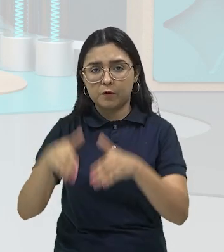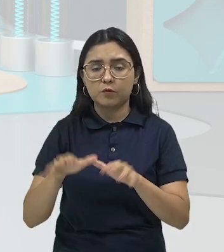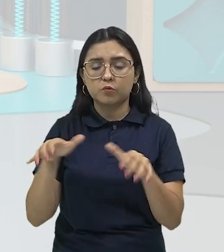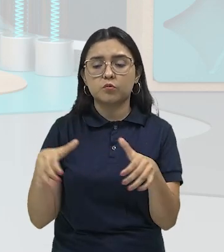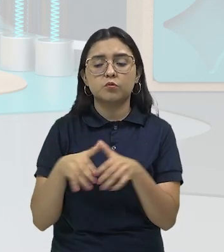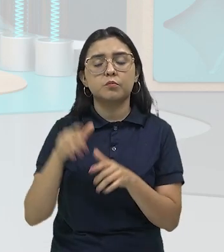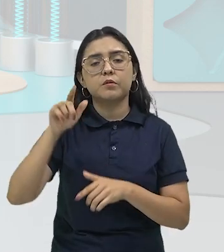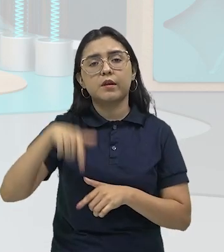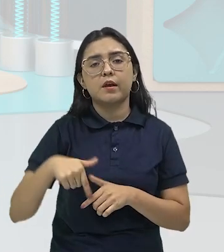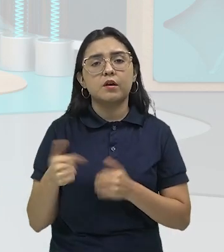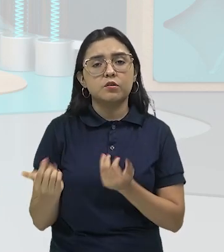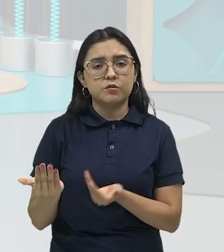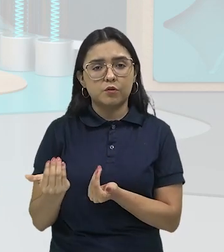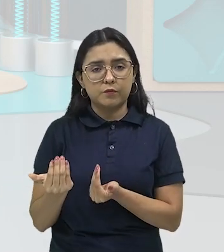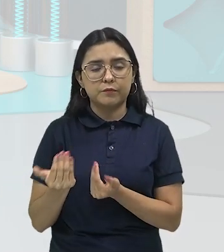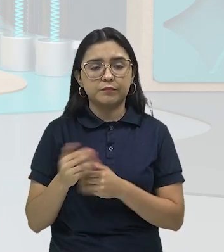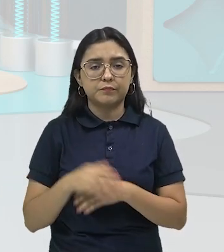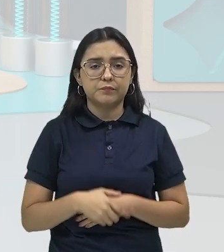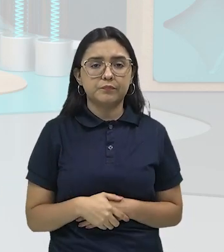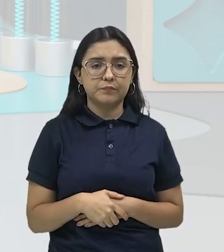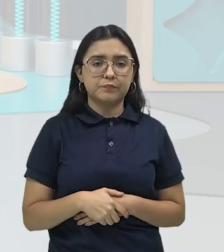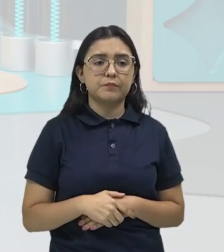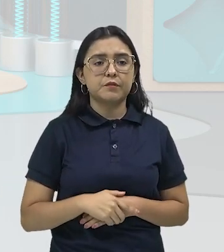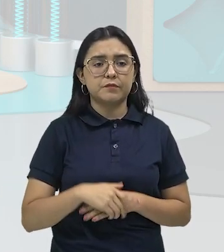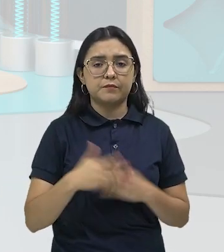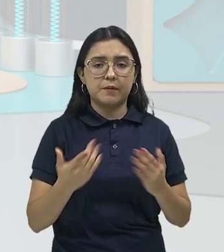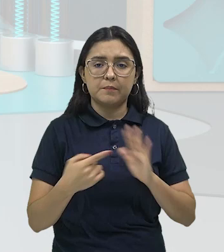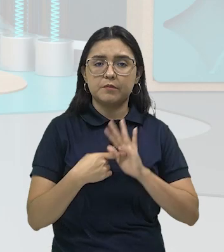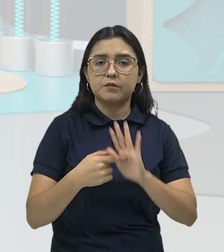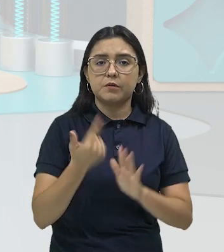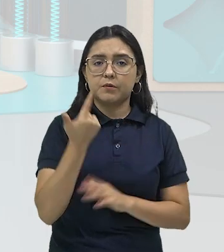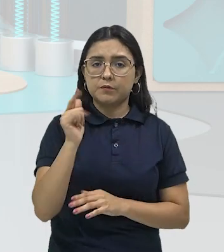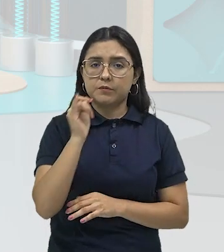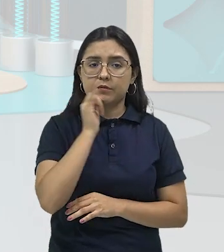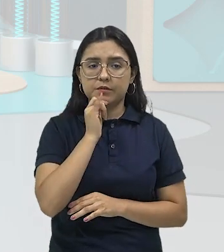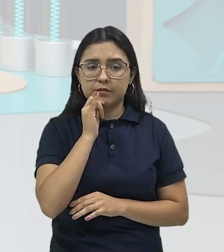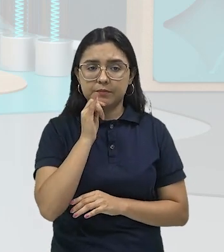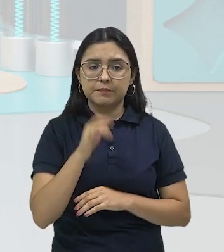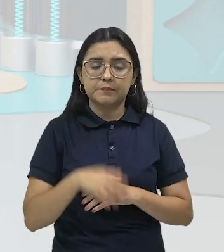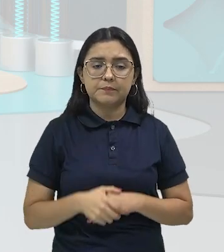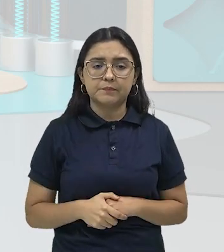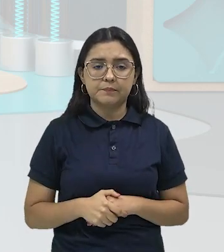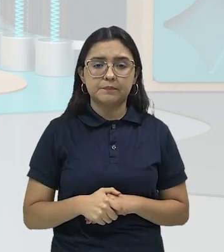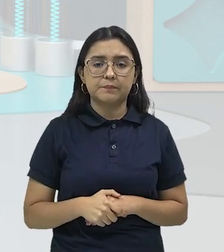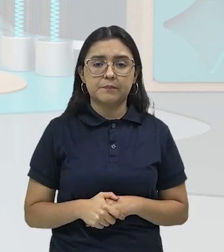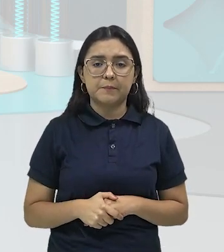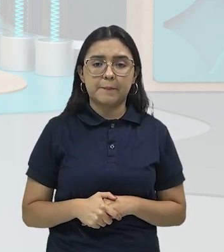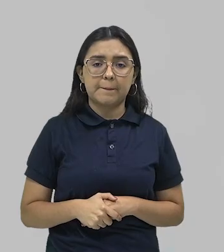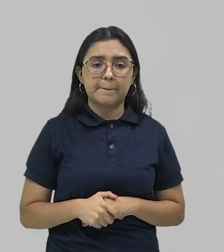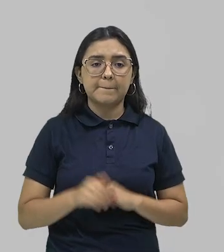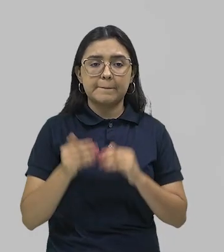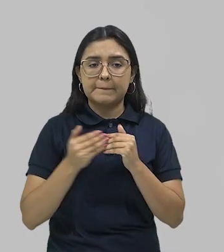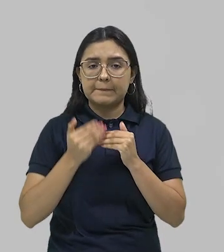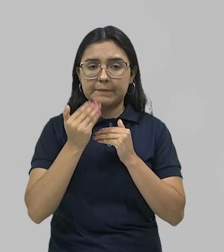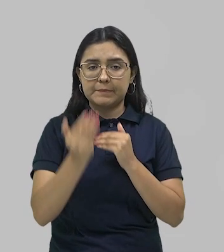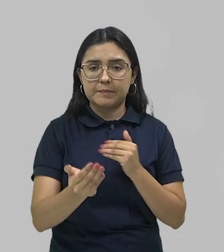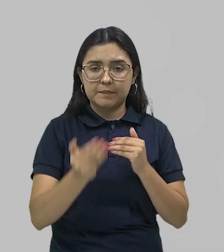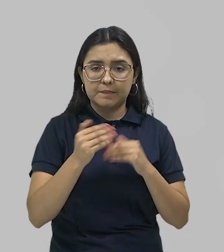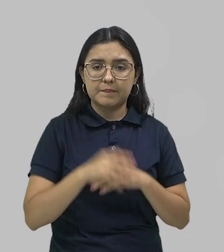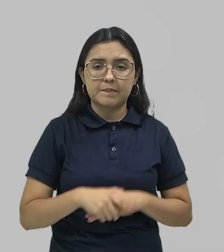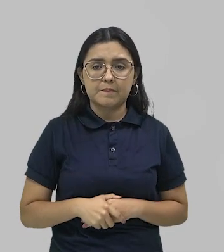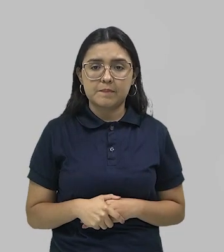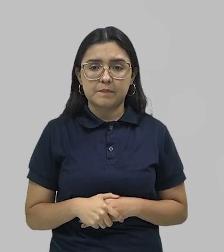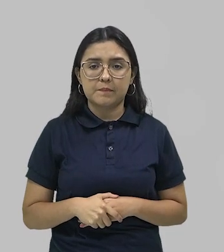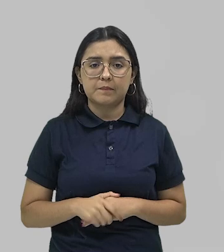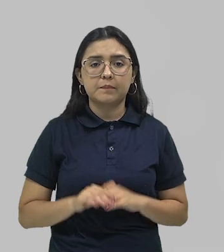jovem. Essa é a ideia do nosso texto. A gente vai ter outros exemplos que também seguem por outras linhas. Continuando,